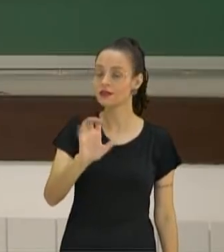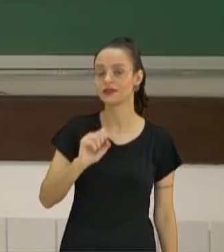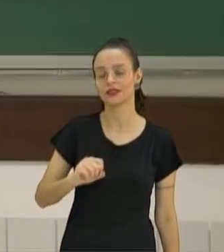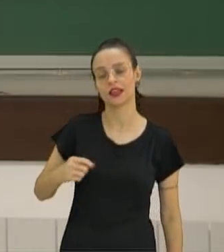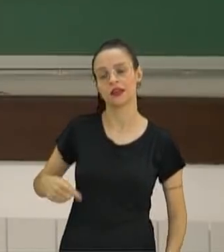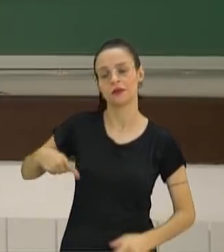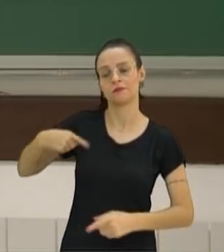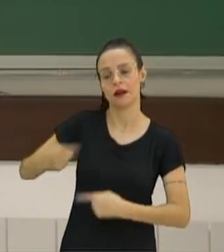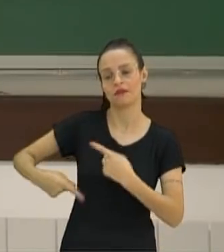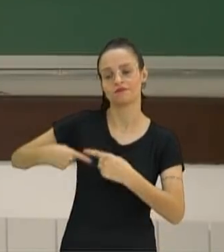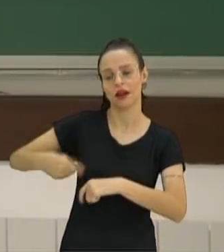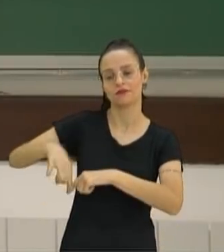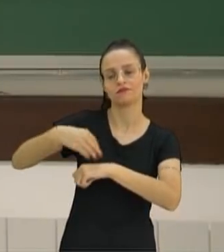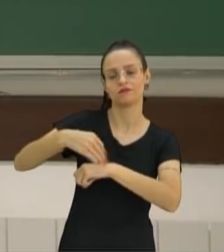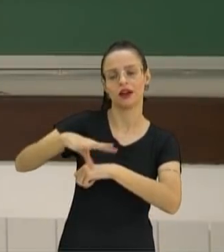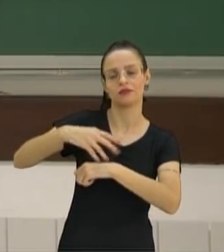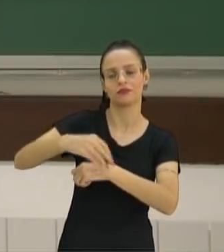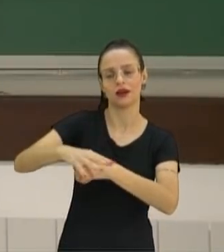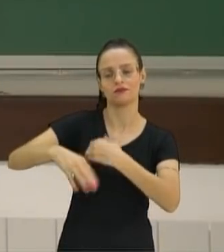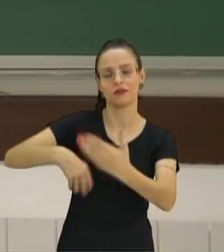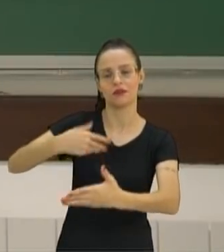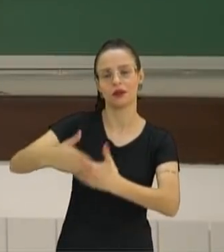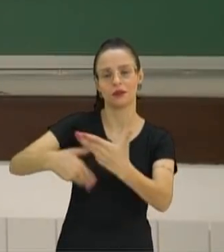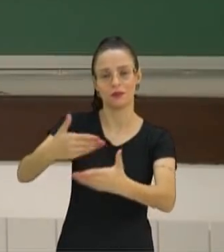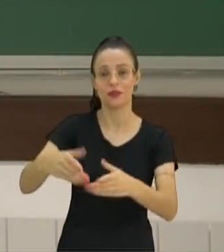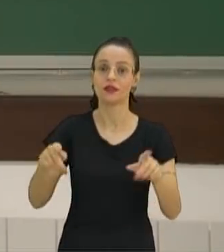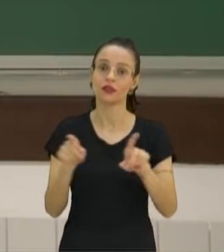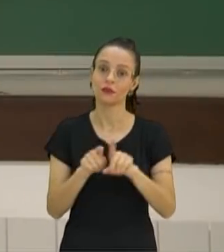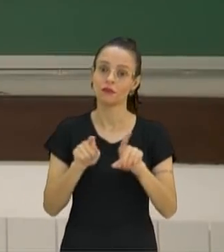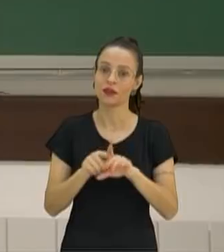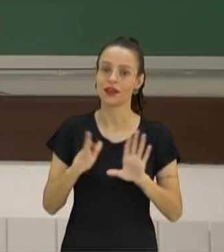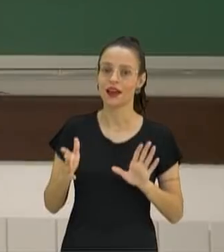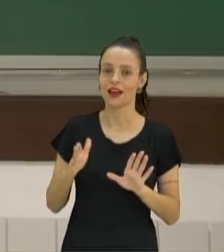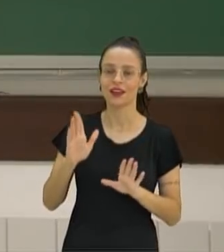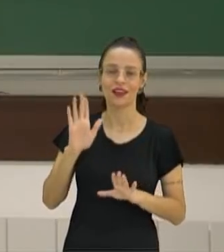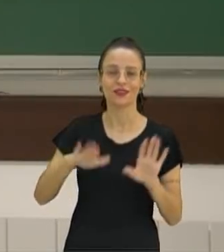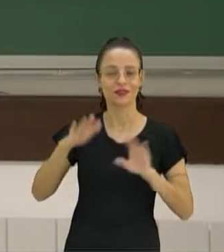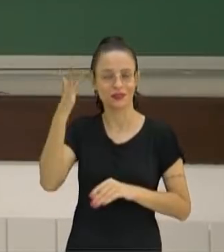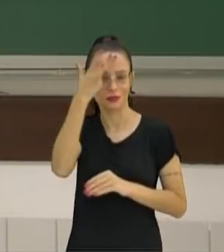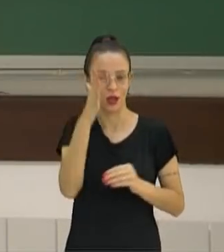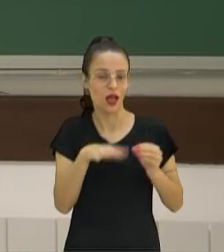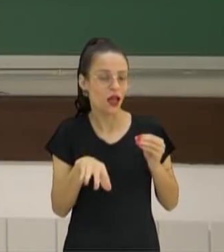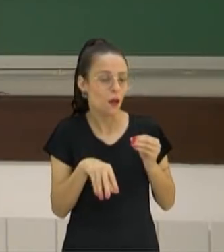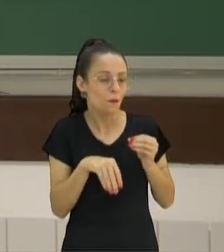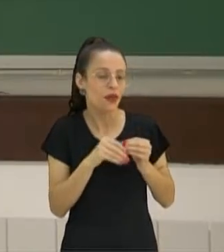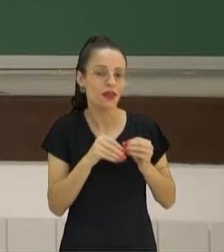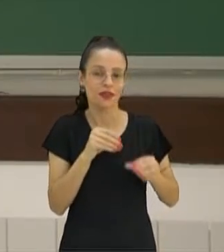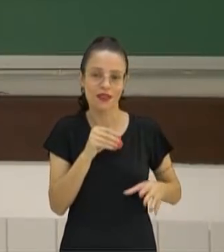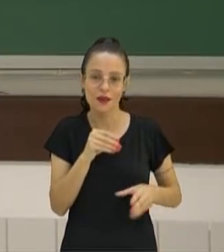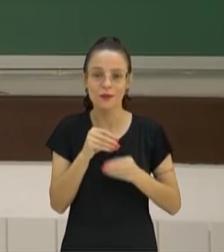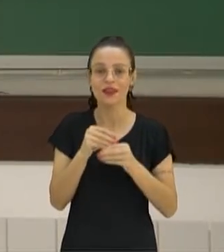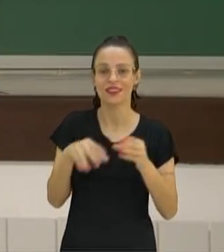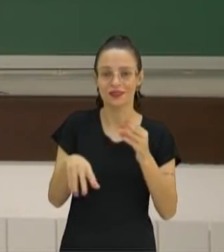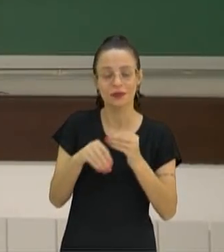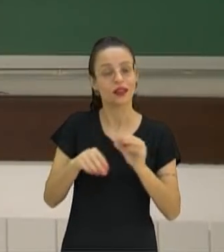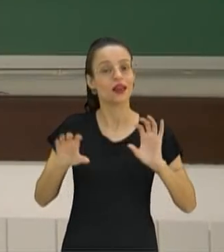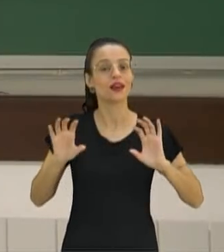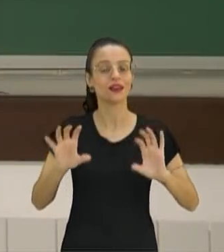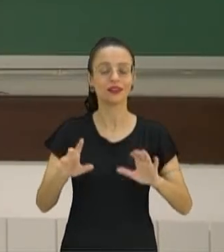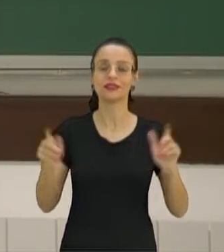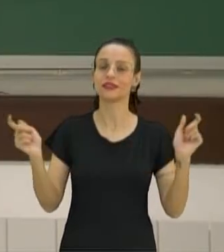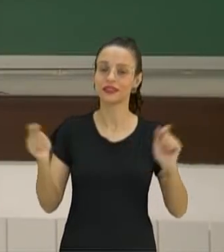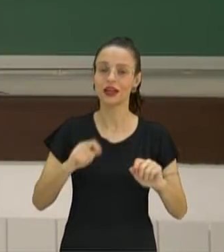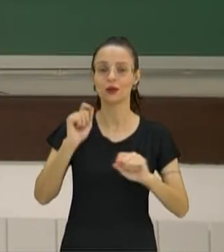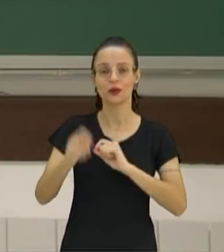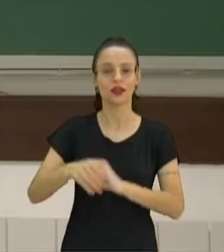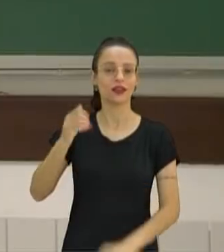de geração em geração, um vai contando para o outro, talvez um aumente um pouquinho a história, história, né? E assim a gente vai levando